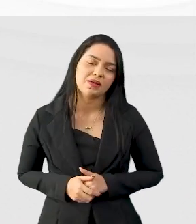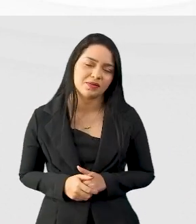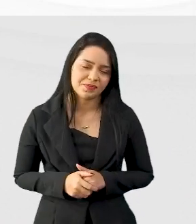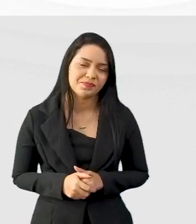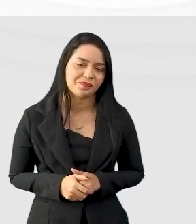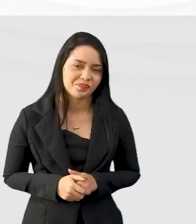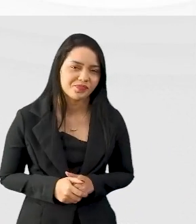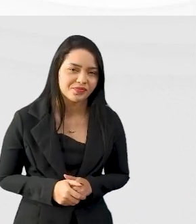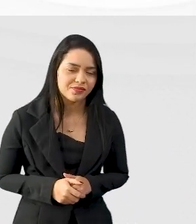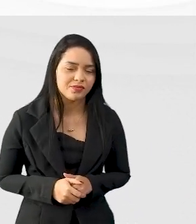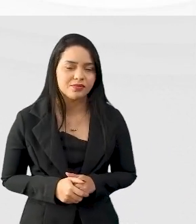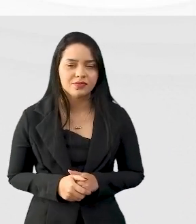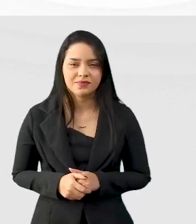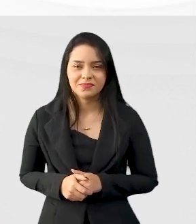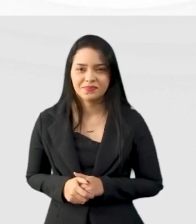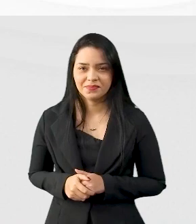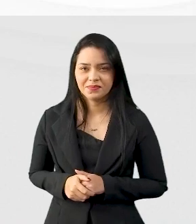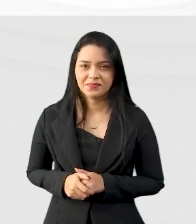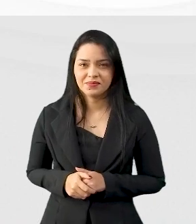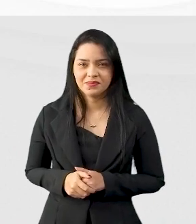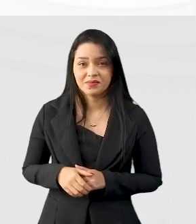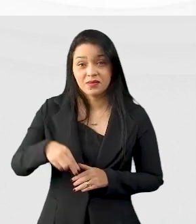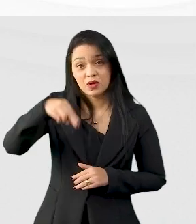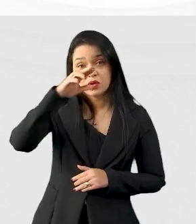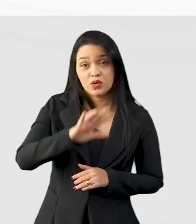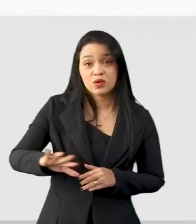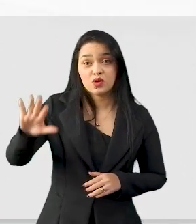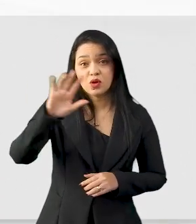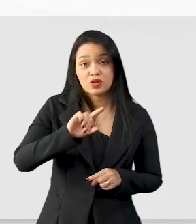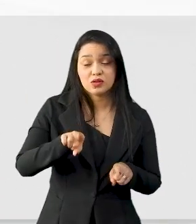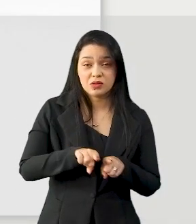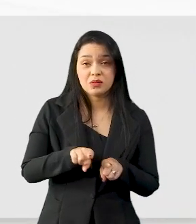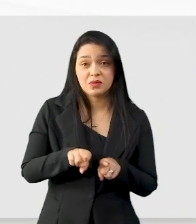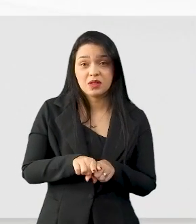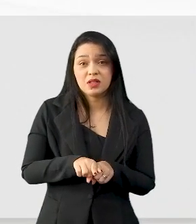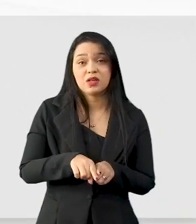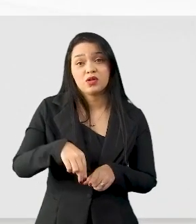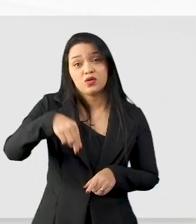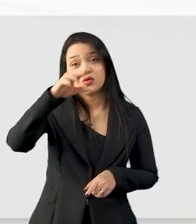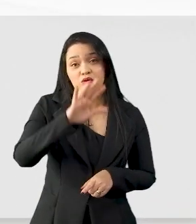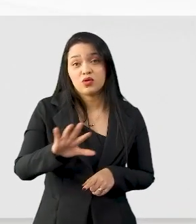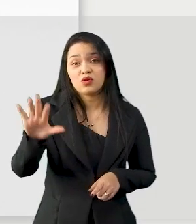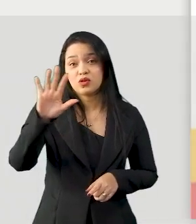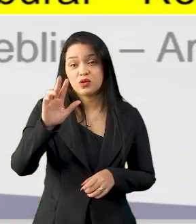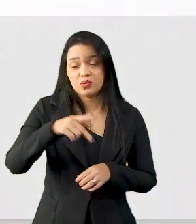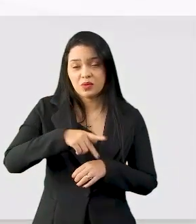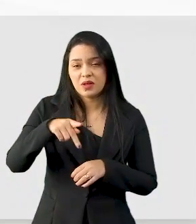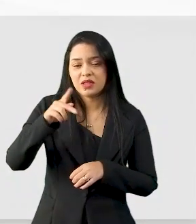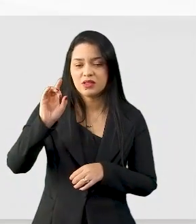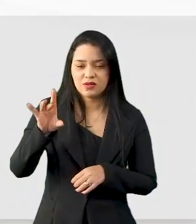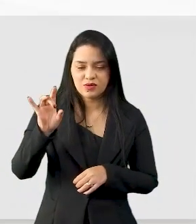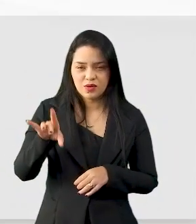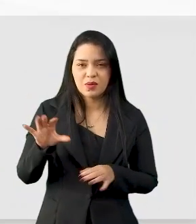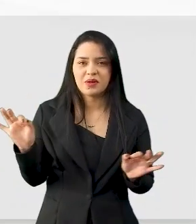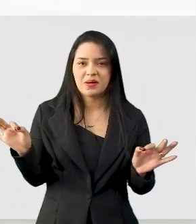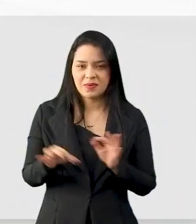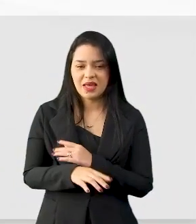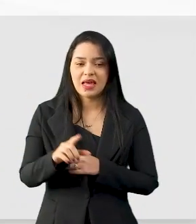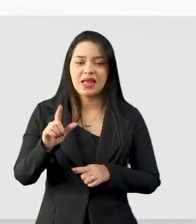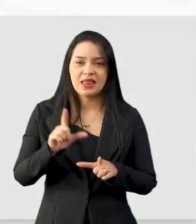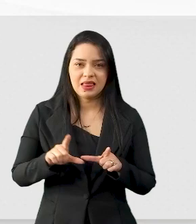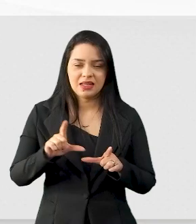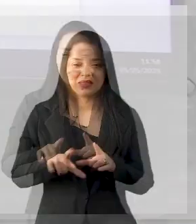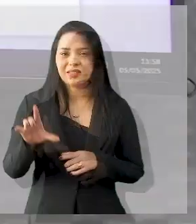Roraima, que está situada na região norte, inclusive no hemisfério norte do país. Gabarito aí, só para a gente fechar, letra